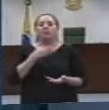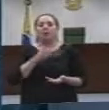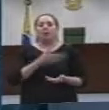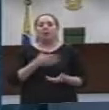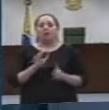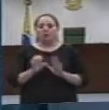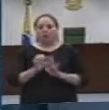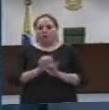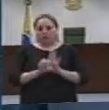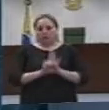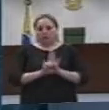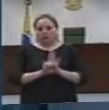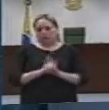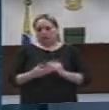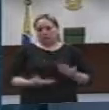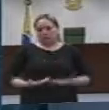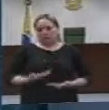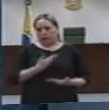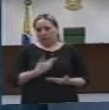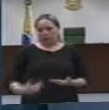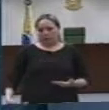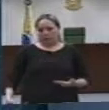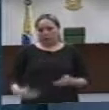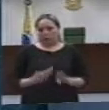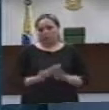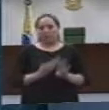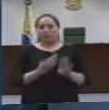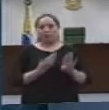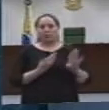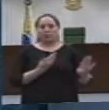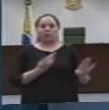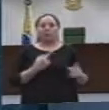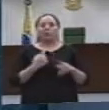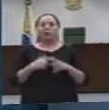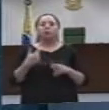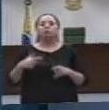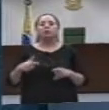estatuto do servidor público o afastamento por